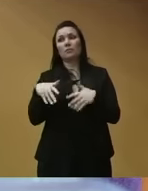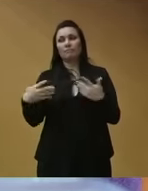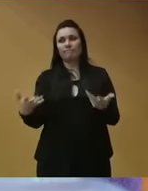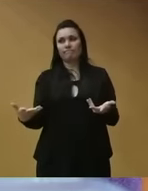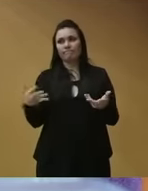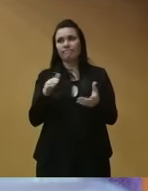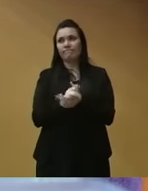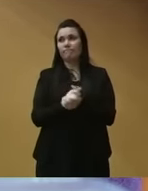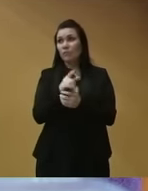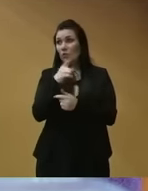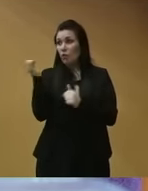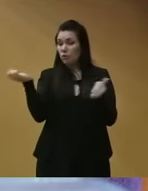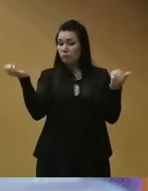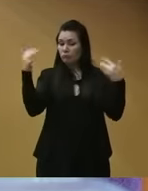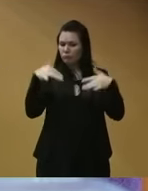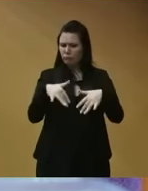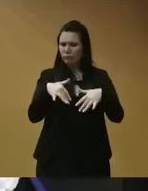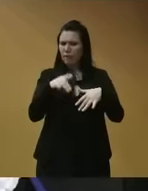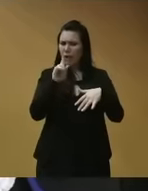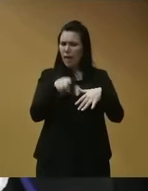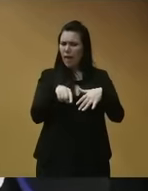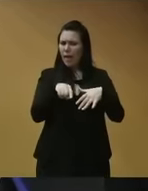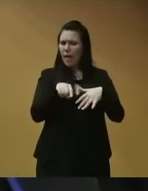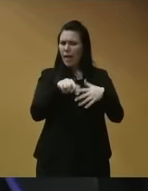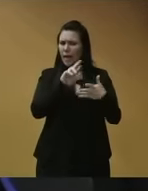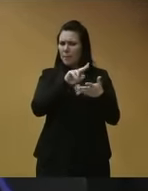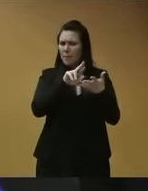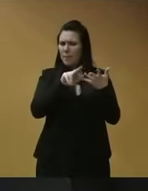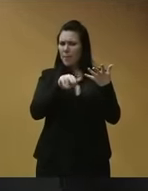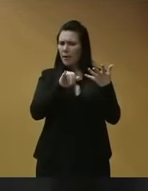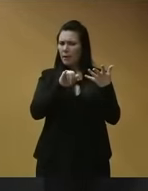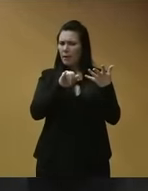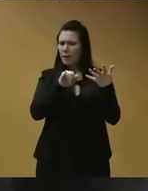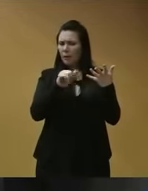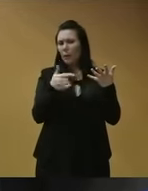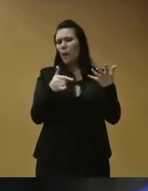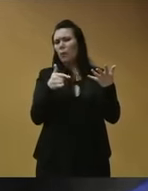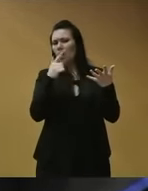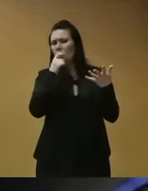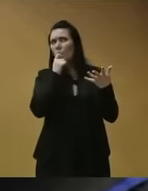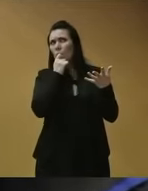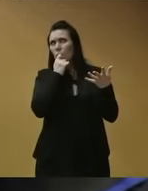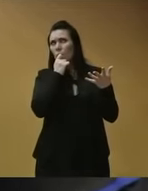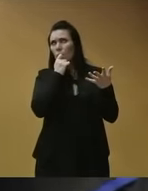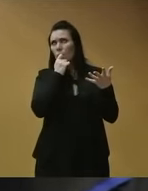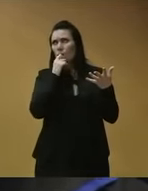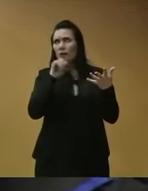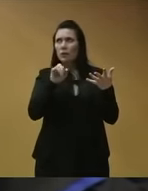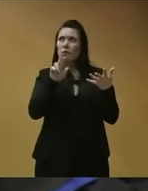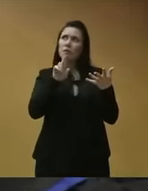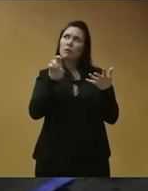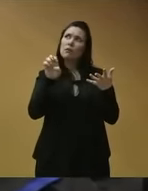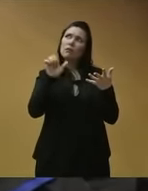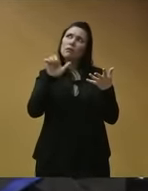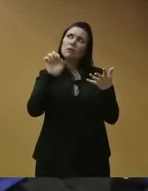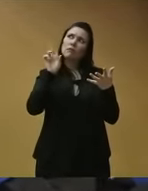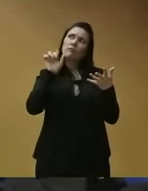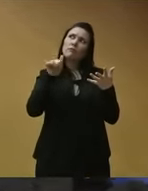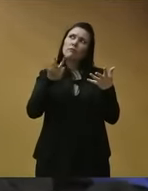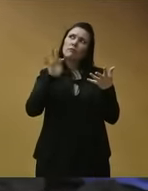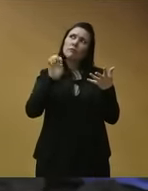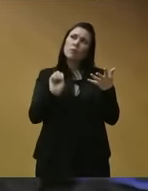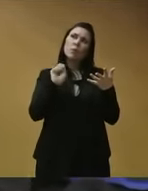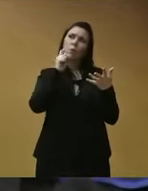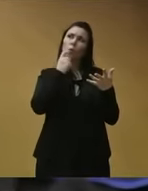estão aqui para serem relevantes em vários aspectos. E um deles é ser relevante para alguém que pague